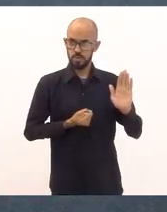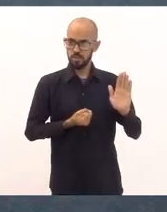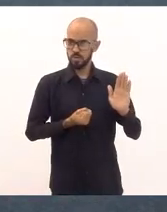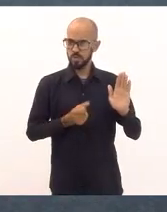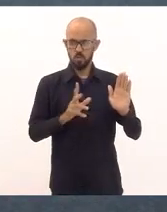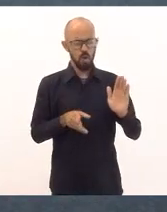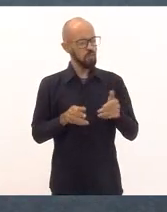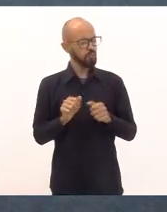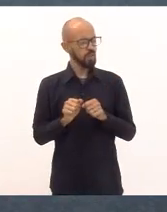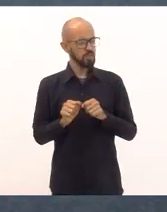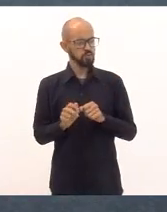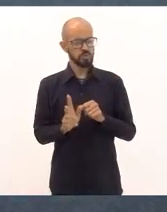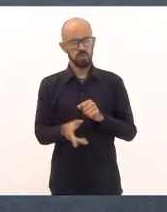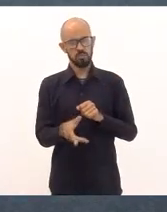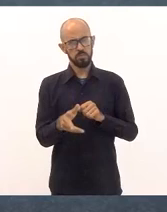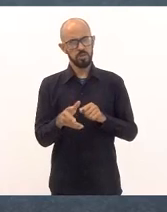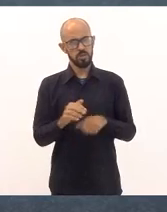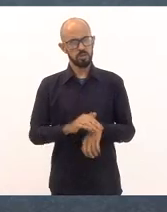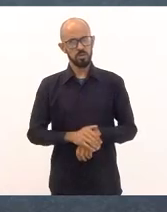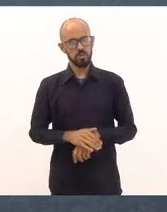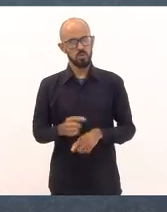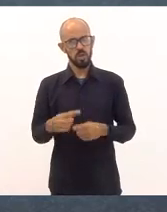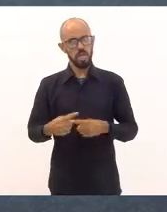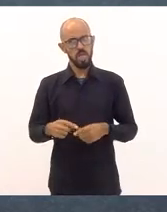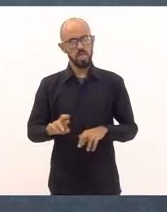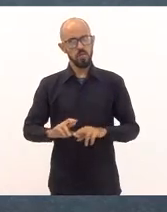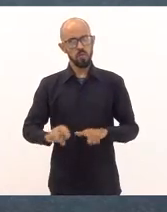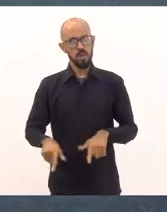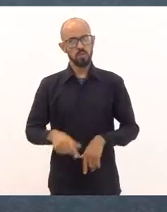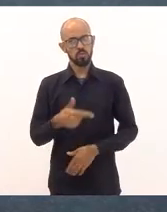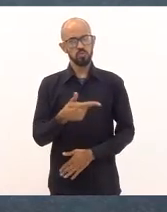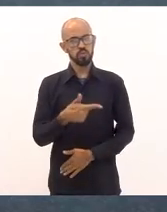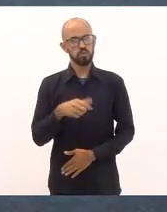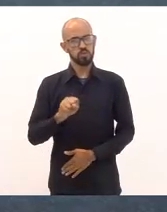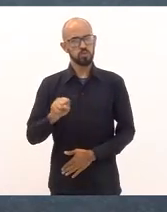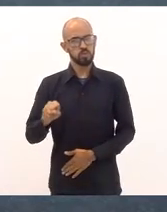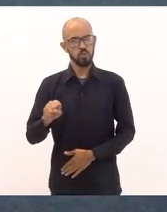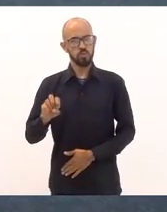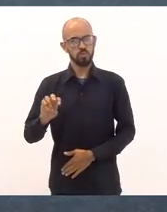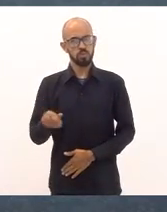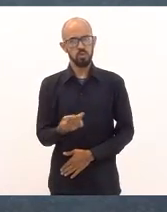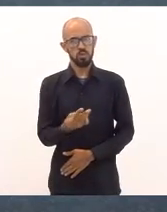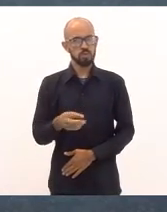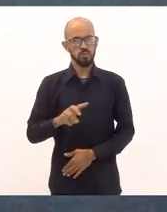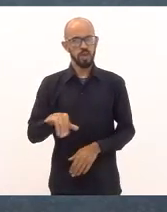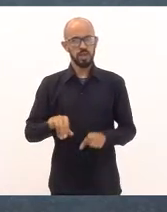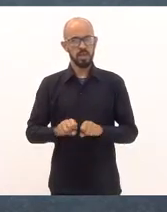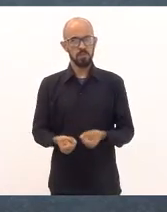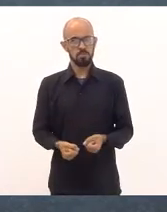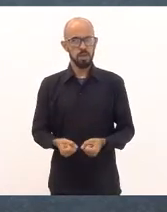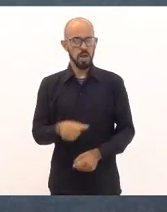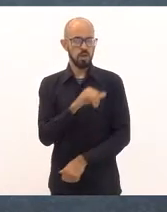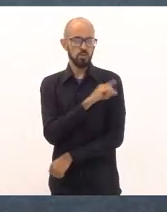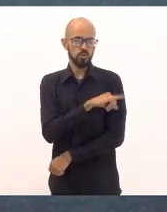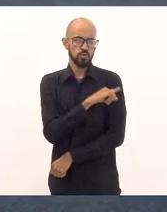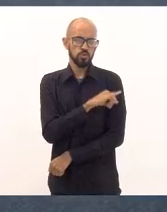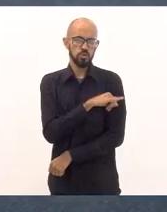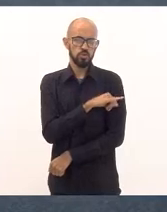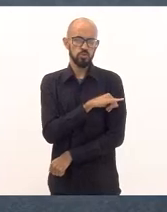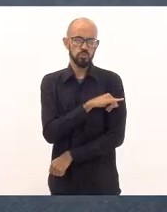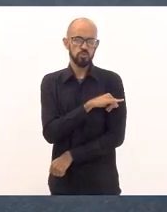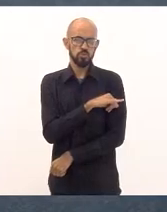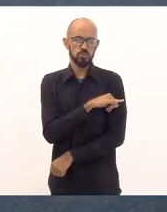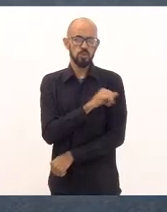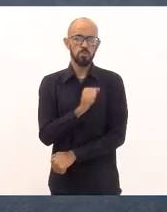aqui. Porque não serão 288 milhões que vão quebrar o Estado do Rio de Janeiro. Eu posso